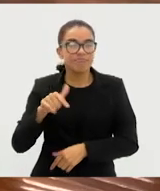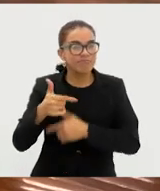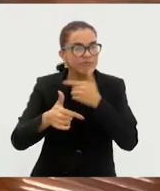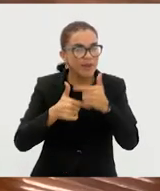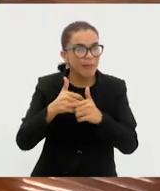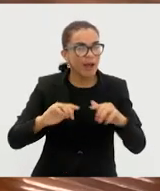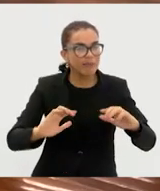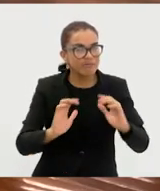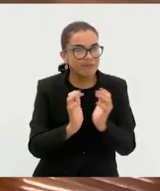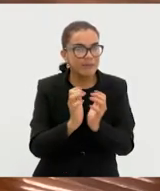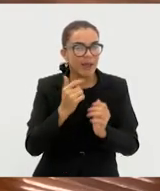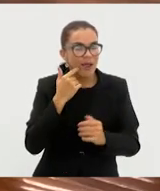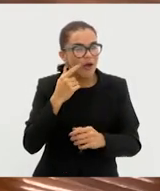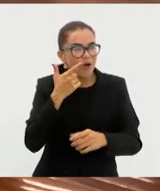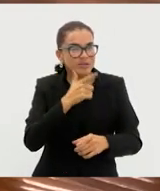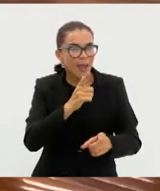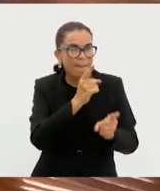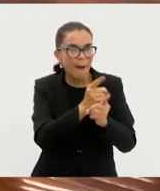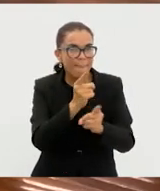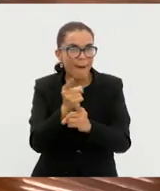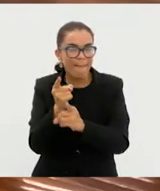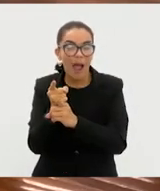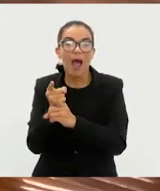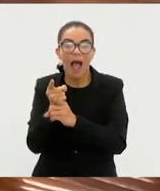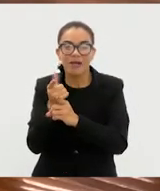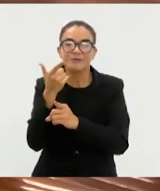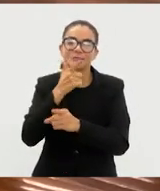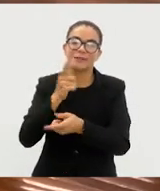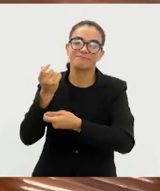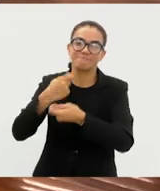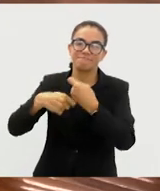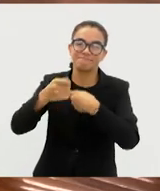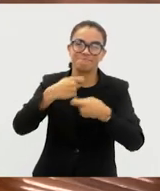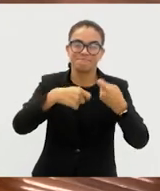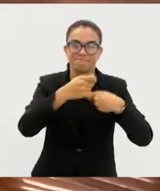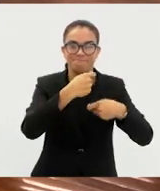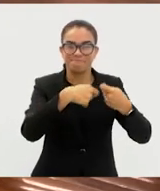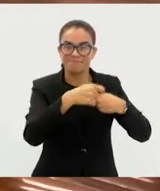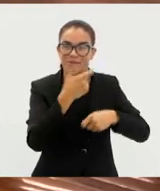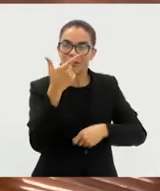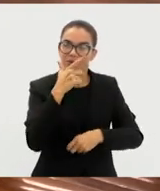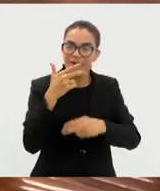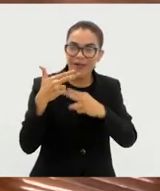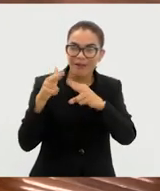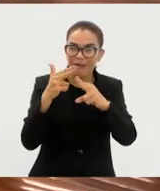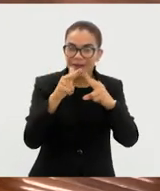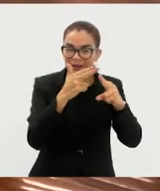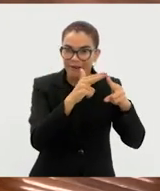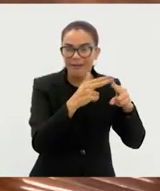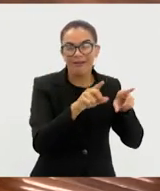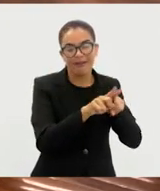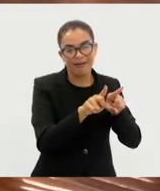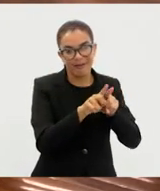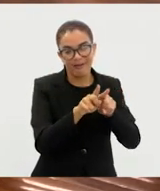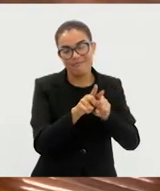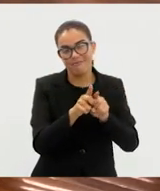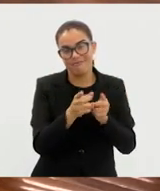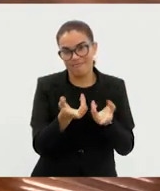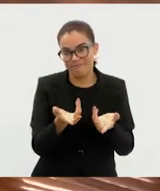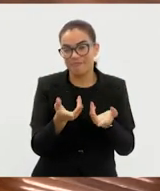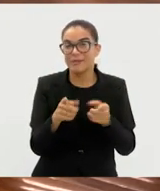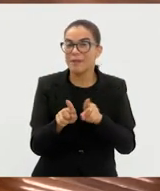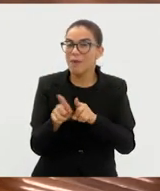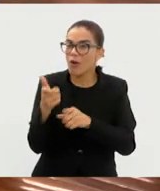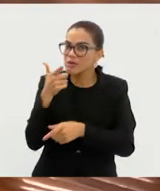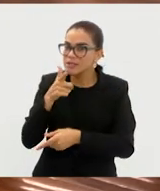conseguir identificar pontos que a gente consegue negociar e alongar fluxos, então você consegue espaçar um pouco as suas obrigações e